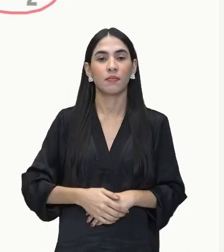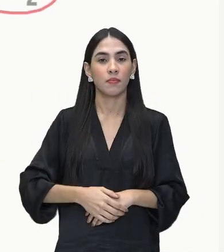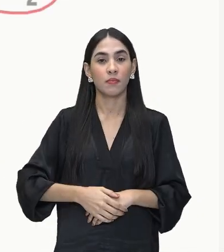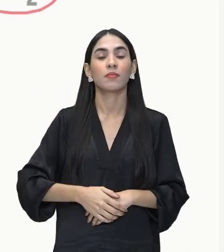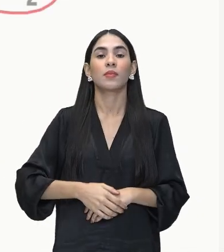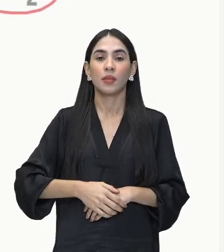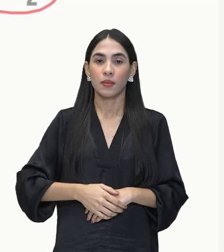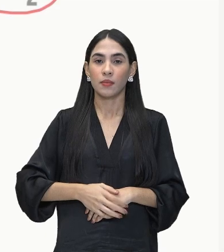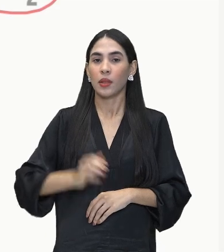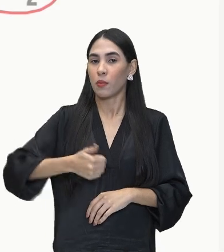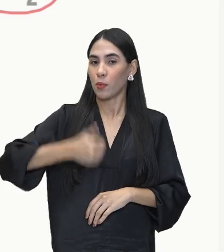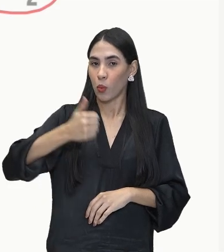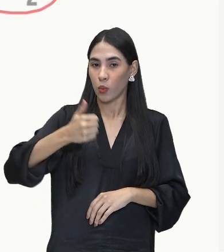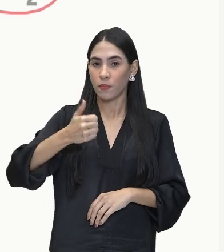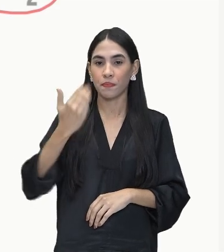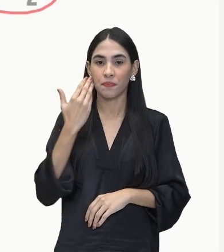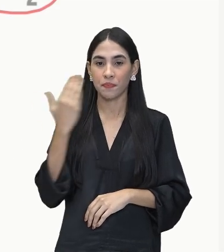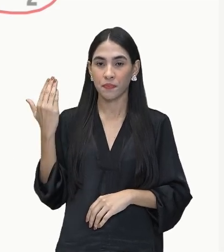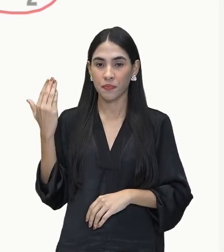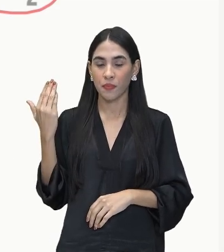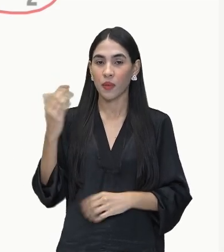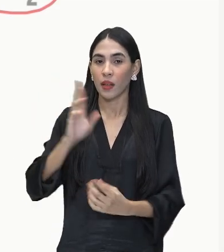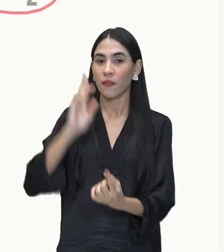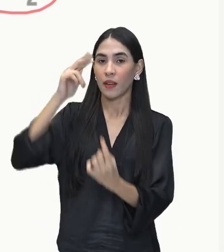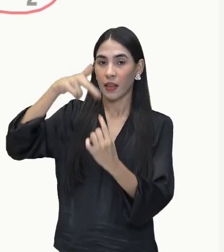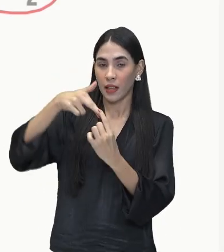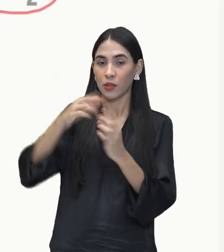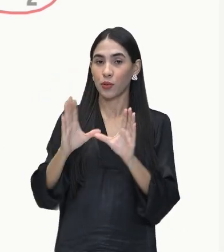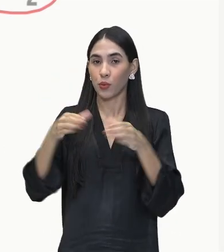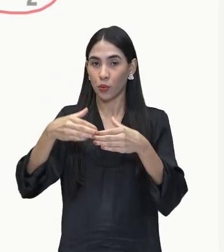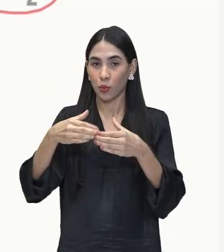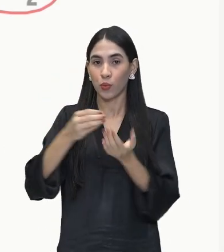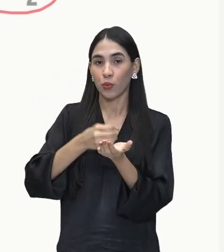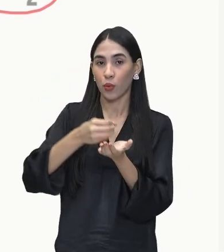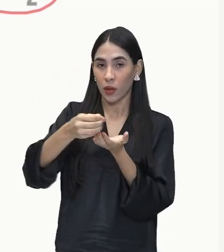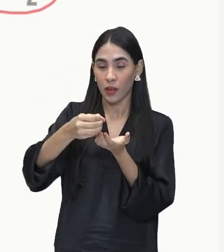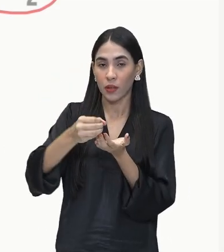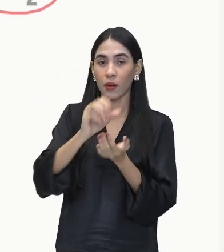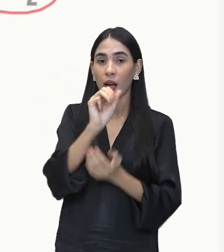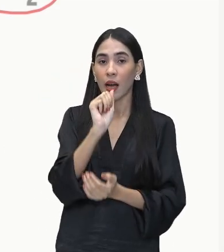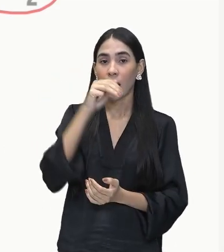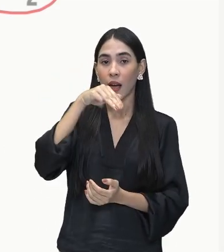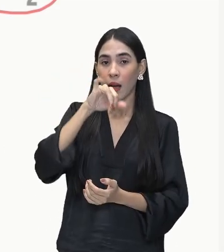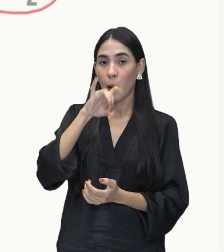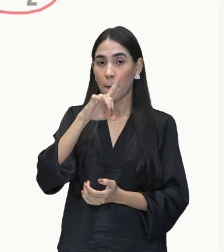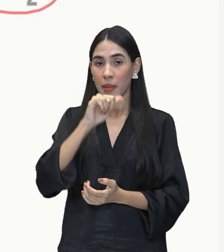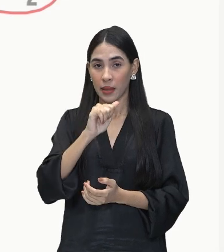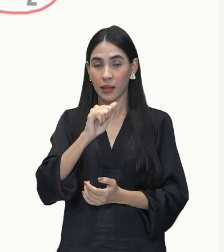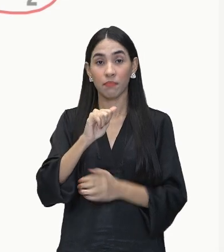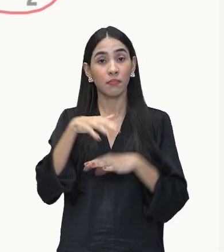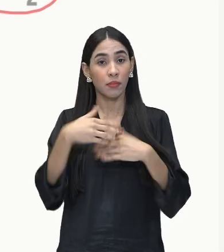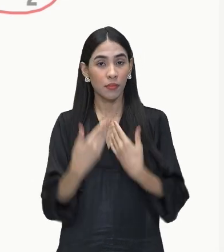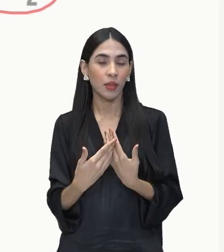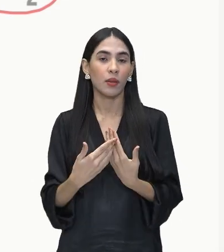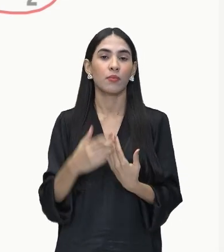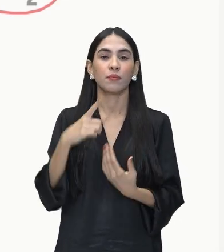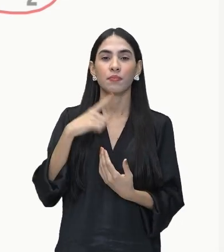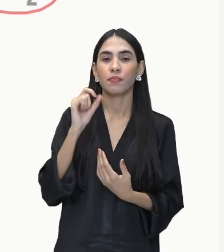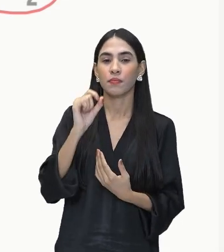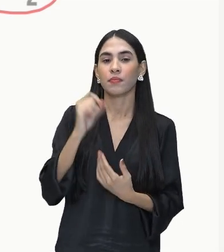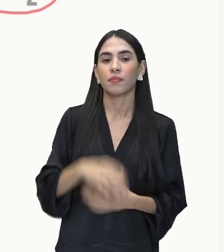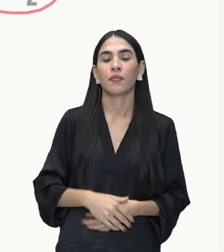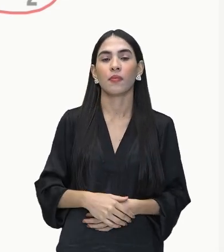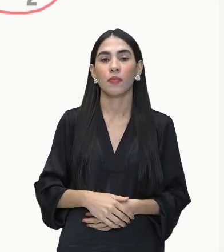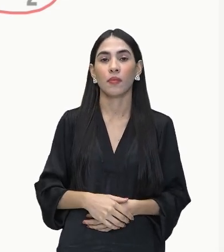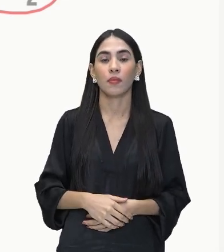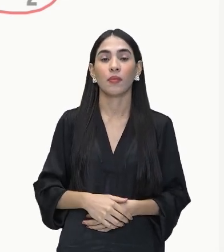o carbono ali que é correspondente do grupo funcional amida. Então, nesse caso aqui, o que se tem? Tem